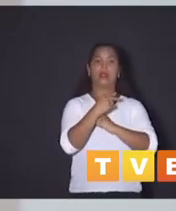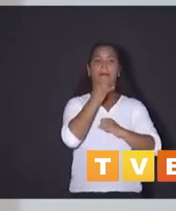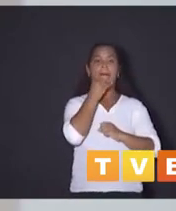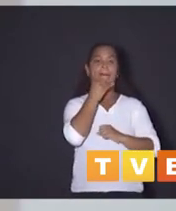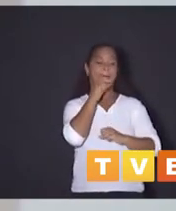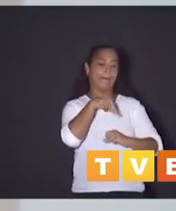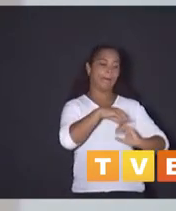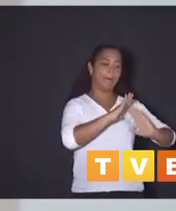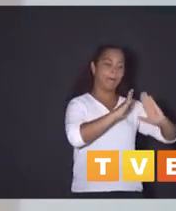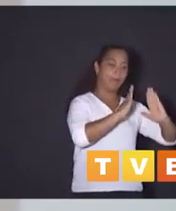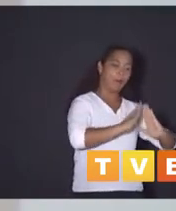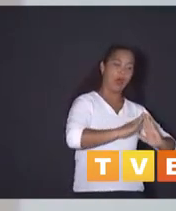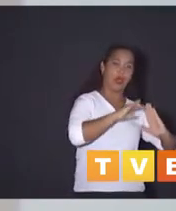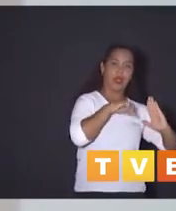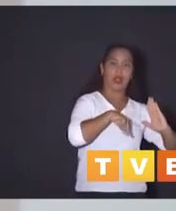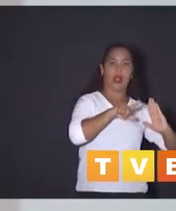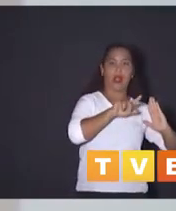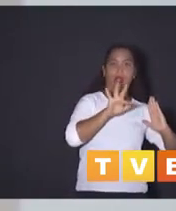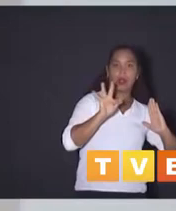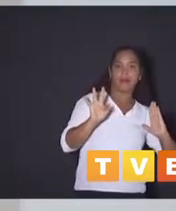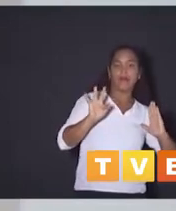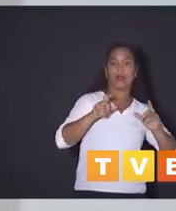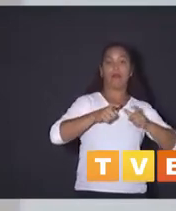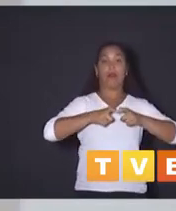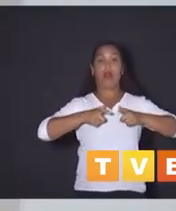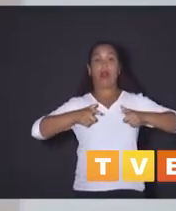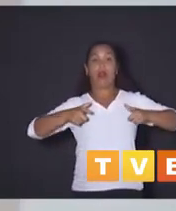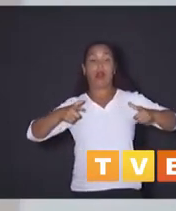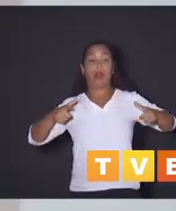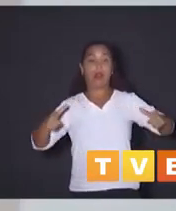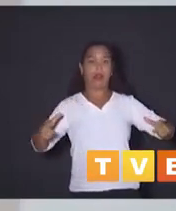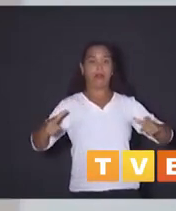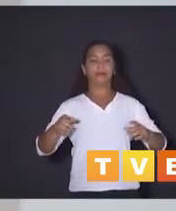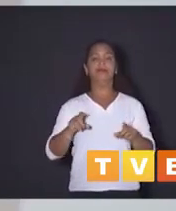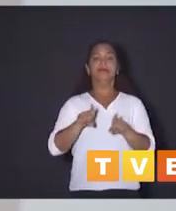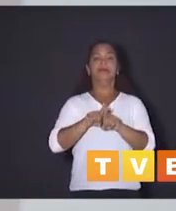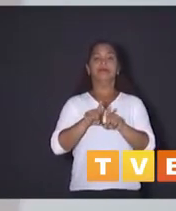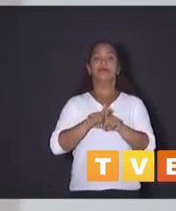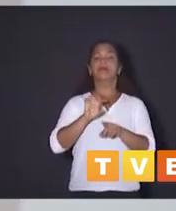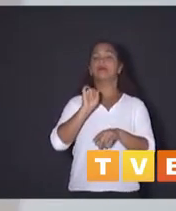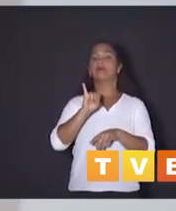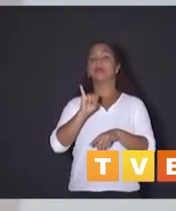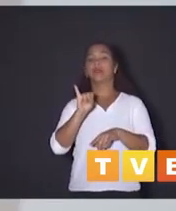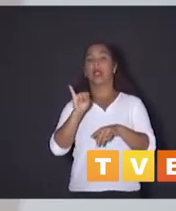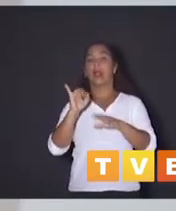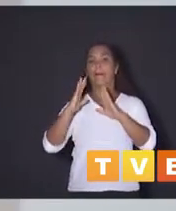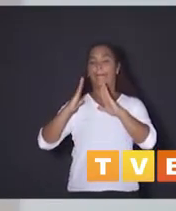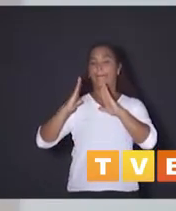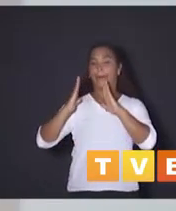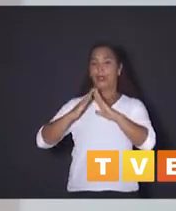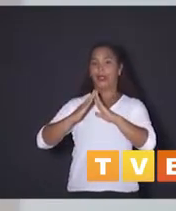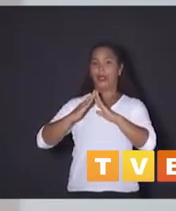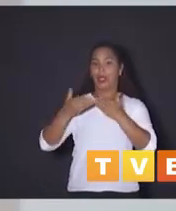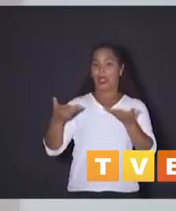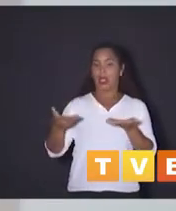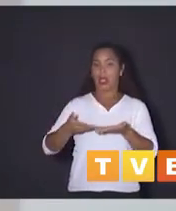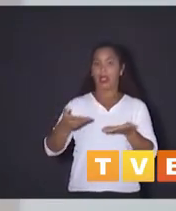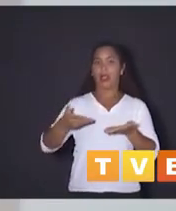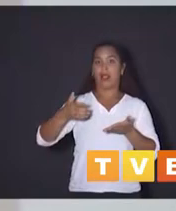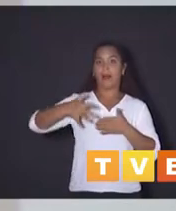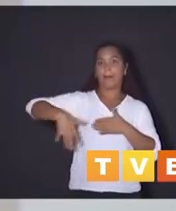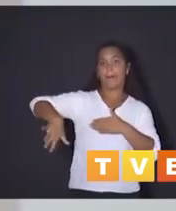ao de freitas uma cidade muito populosa que mora aqui na região metropolitana sétima maior é região